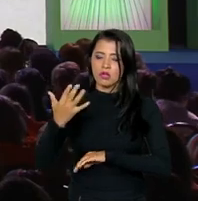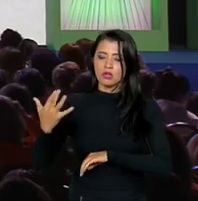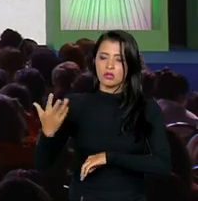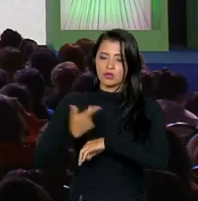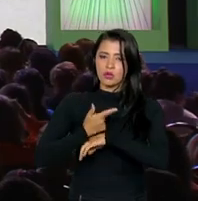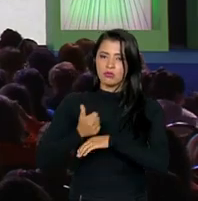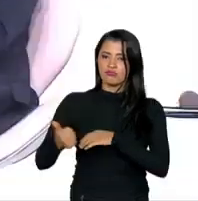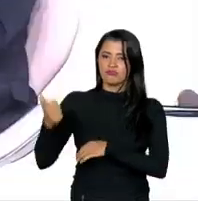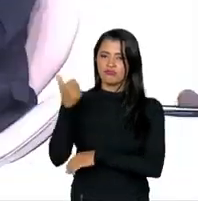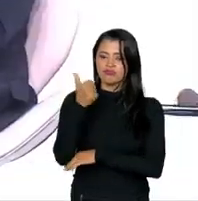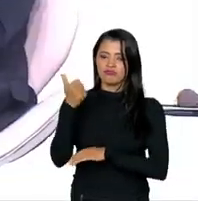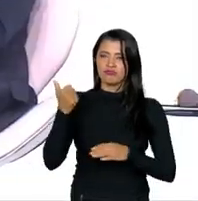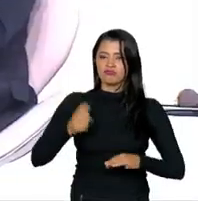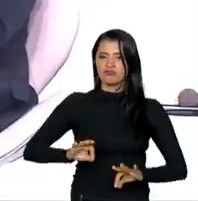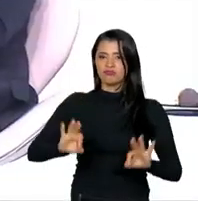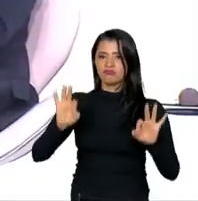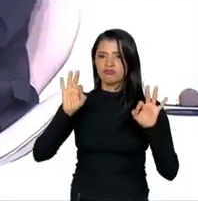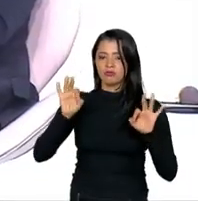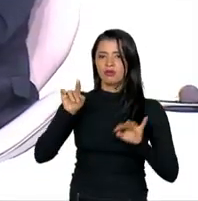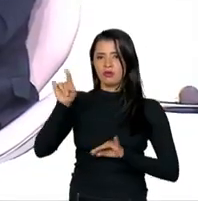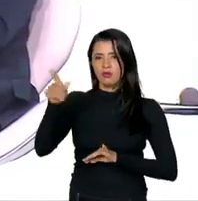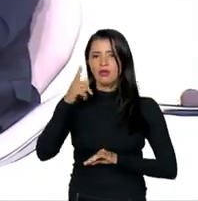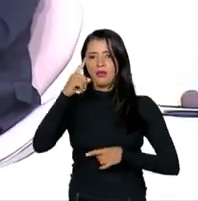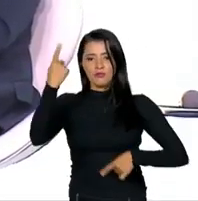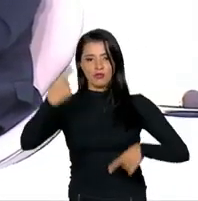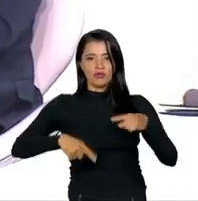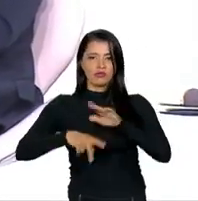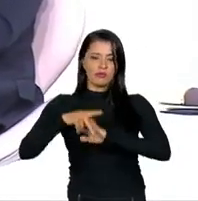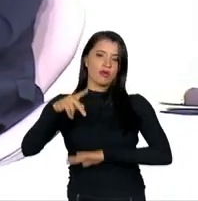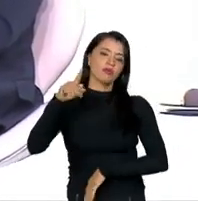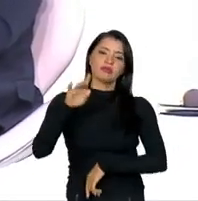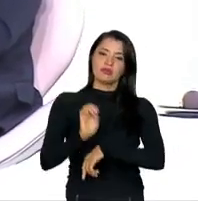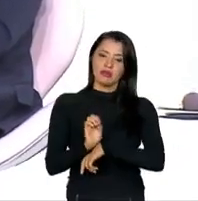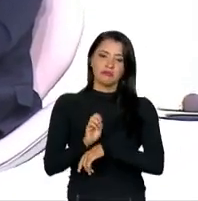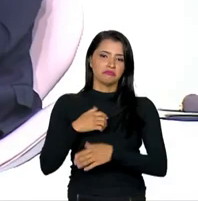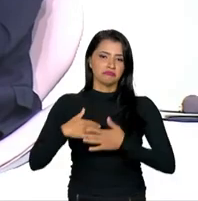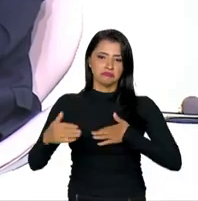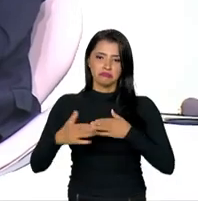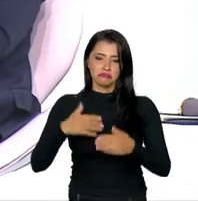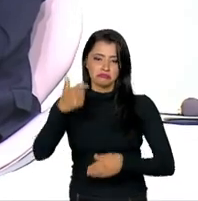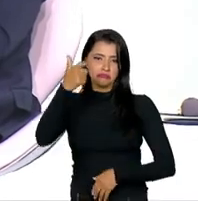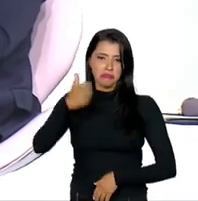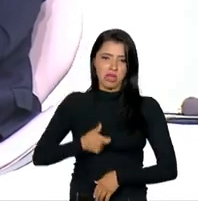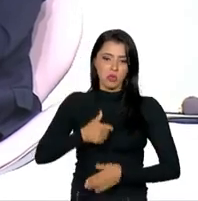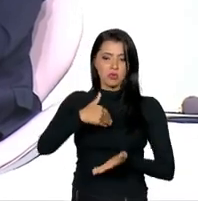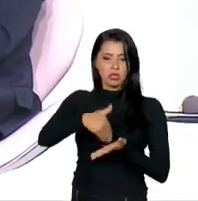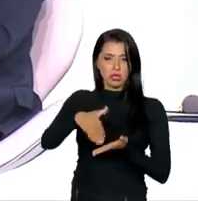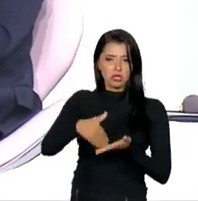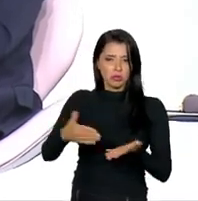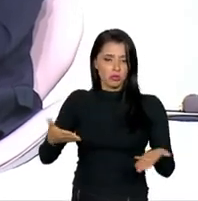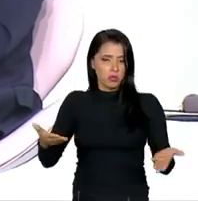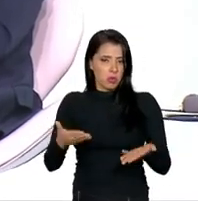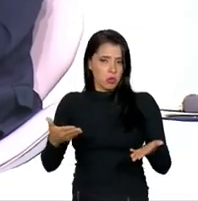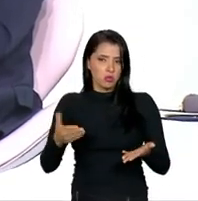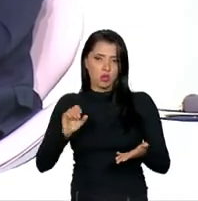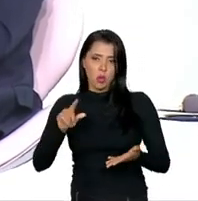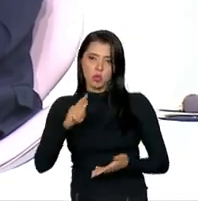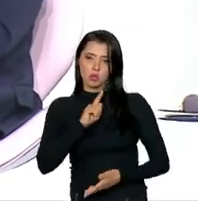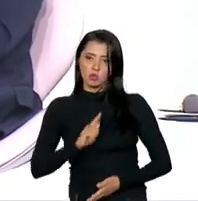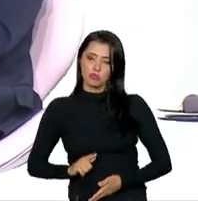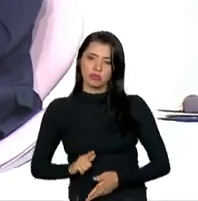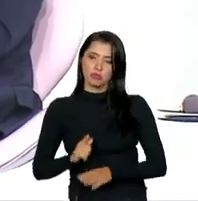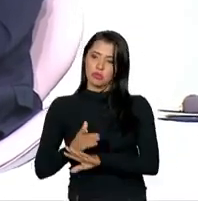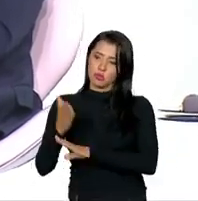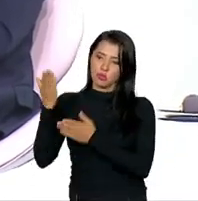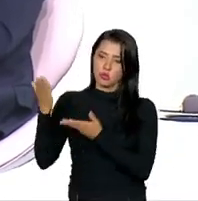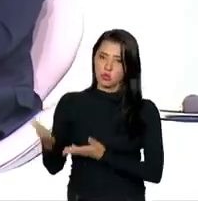numa posição de excelência. E lá nós colocamos como uma política de Estado. Independente de eu estar na condição de secretário hoje, ou governador, na